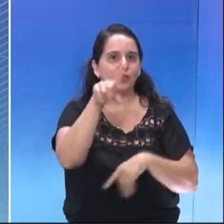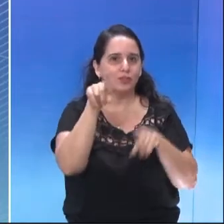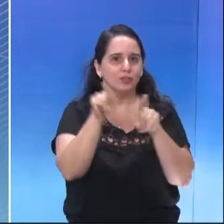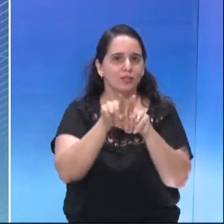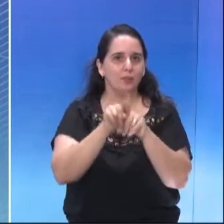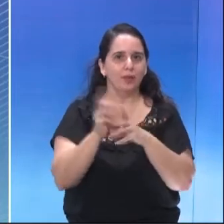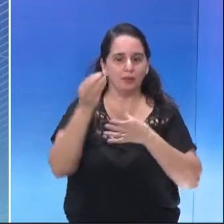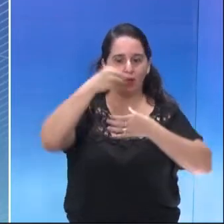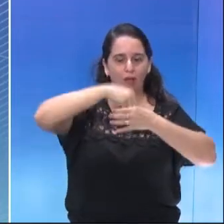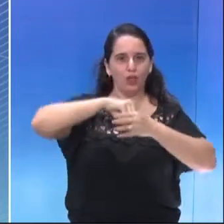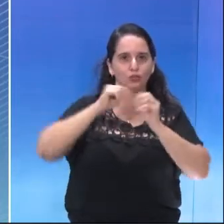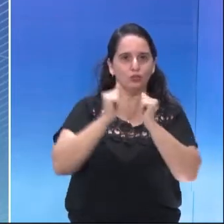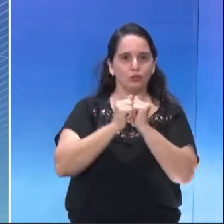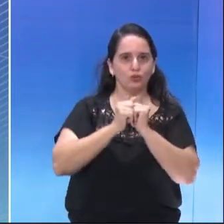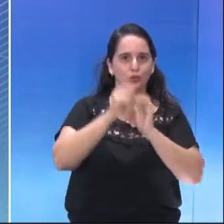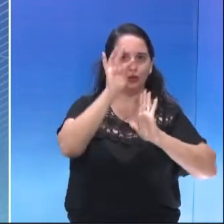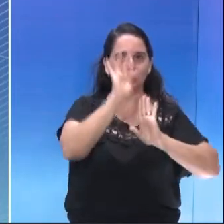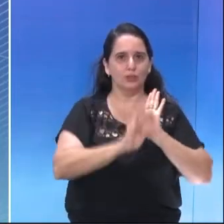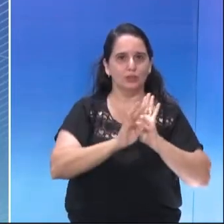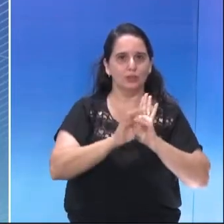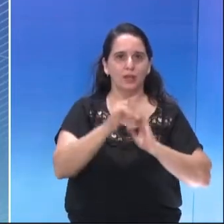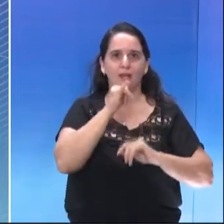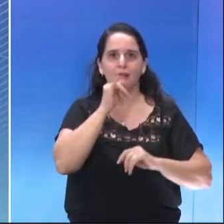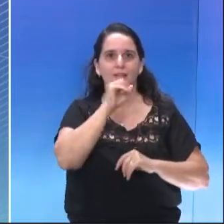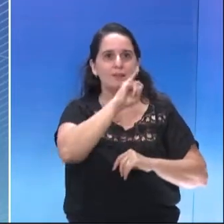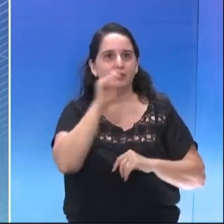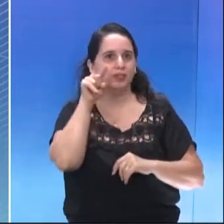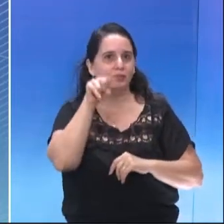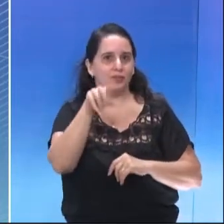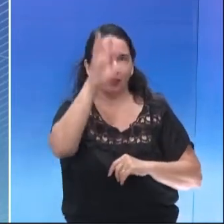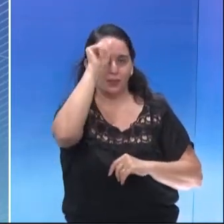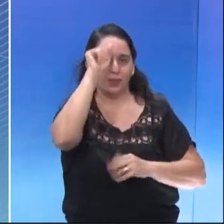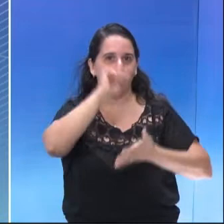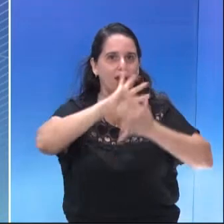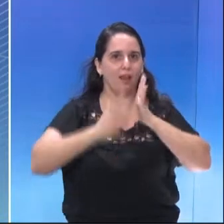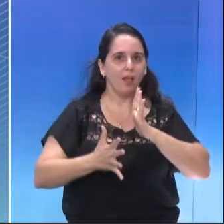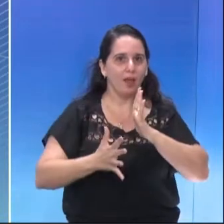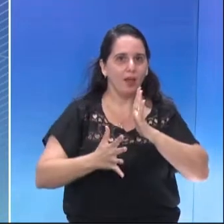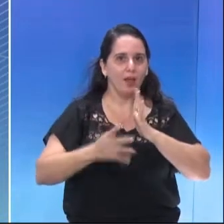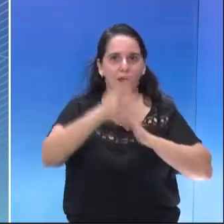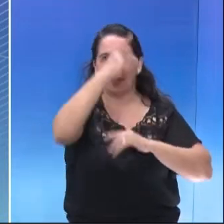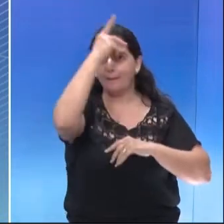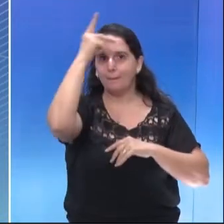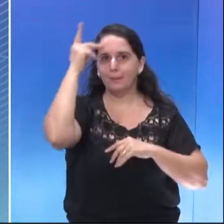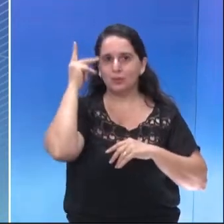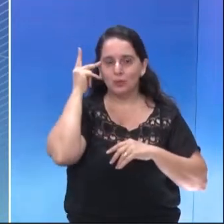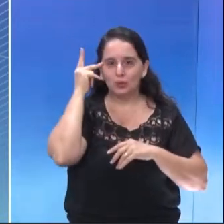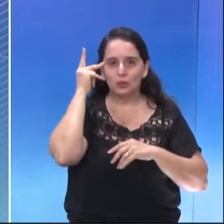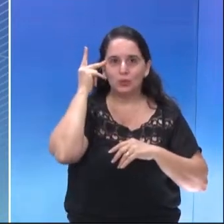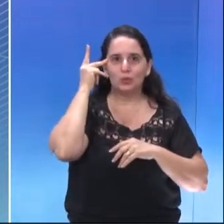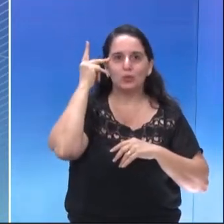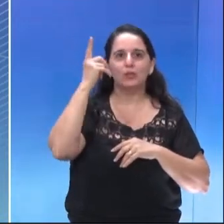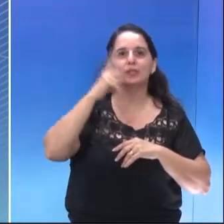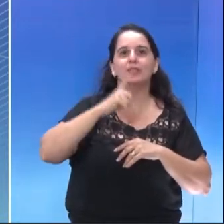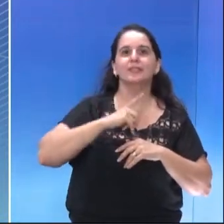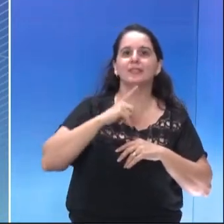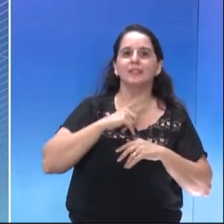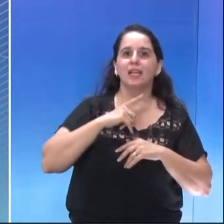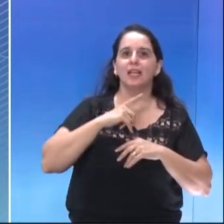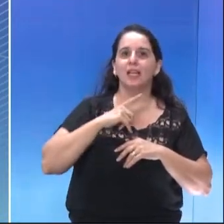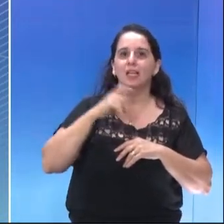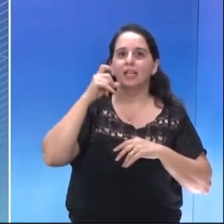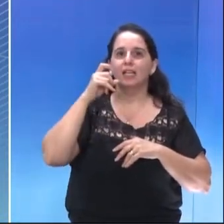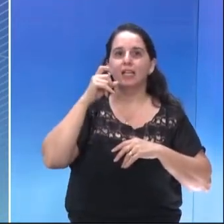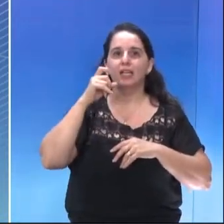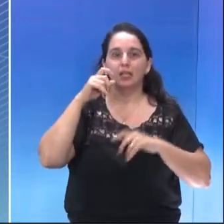dentro. Porque, por exemplo, se você aprender Libras, a pessoa que tem a dificuldade, ela vai ter com muito mais pessoas para se comunicar.